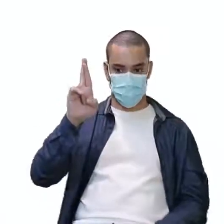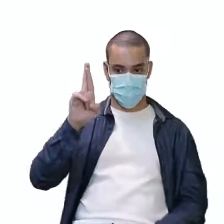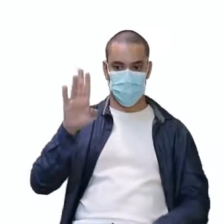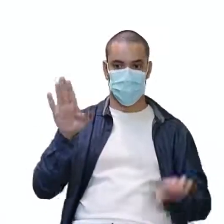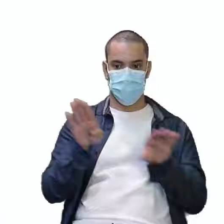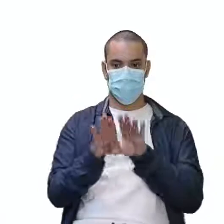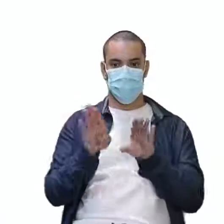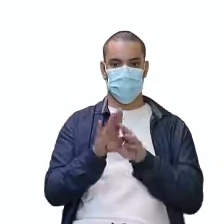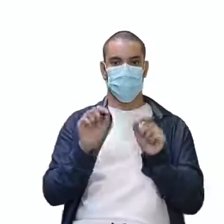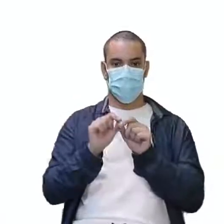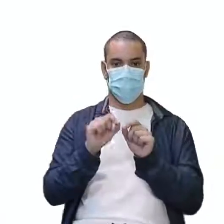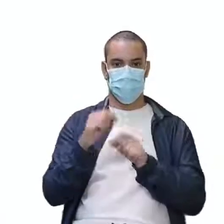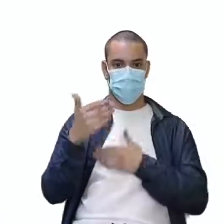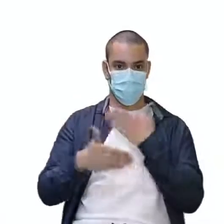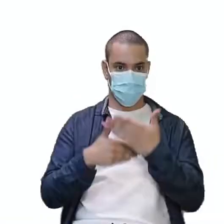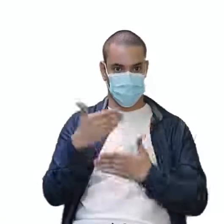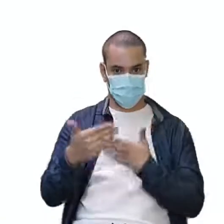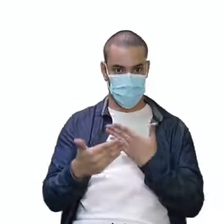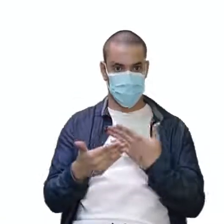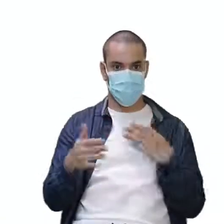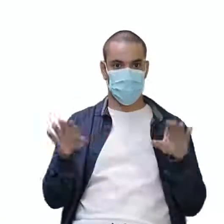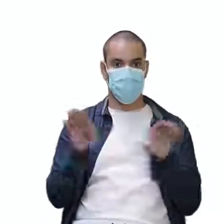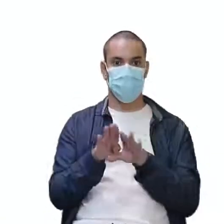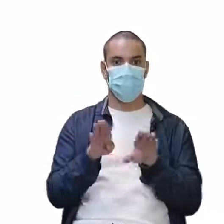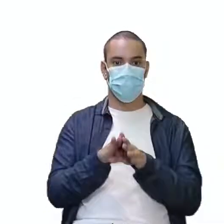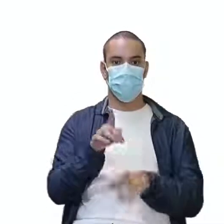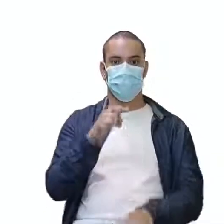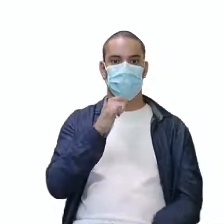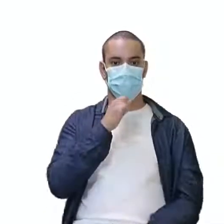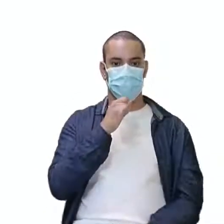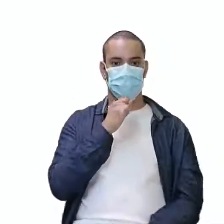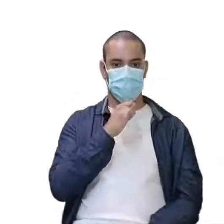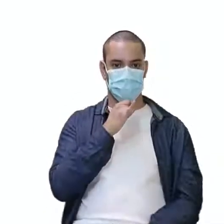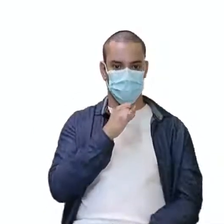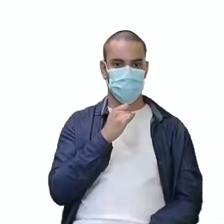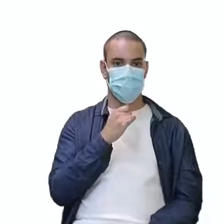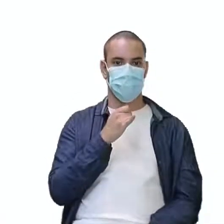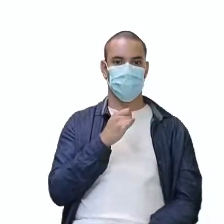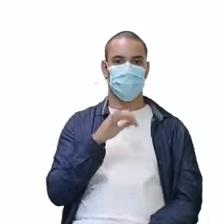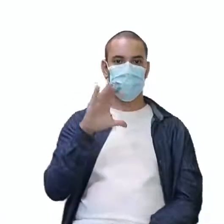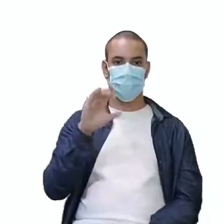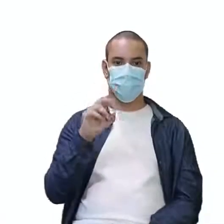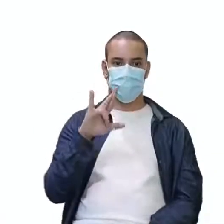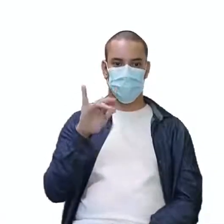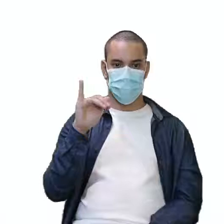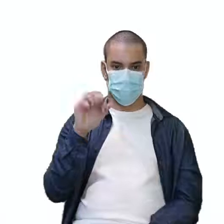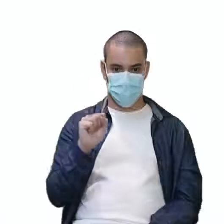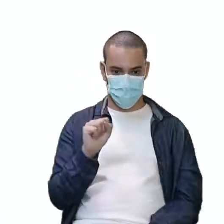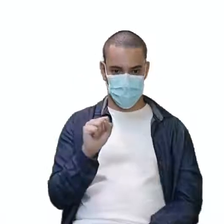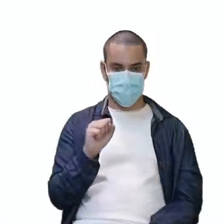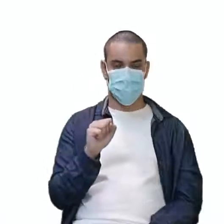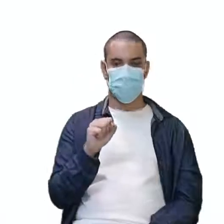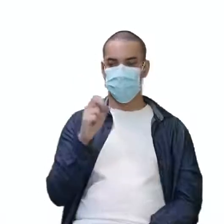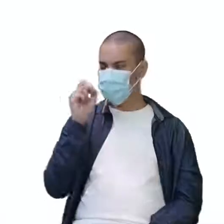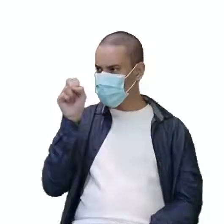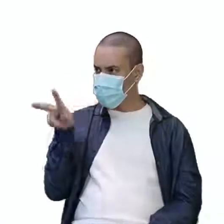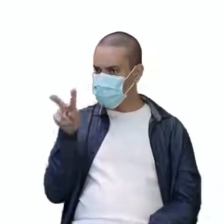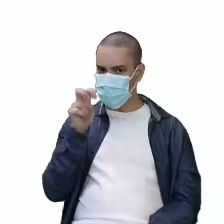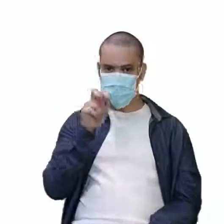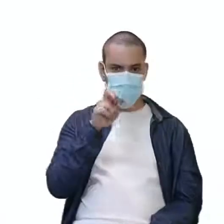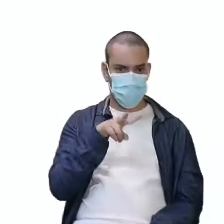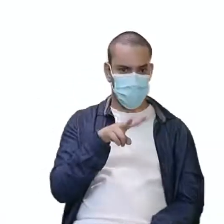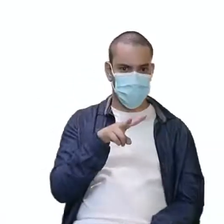tanto pela reprodução, como a gente vê no caso dos corais. Quando a gente vê os corais, os recifes